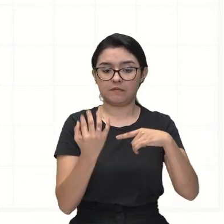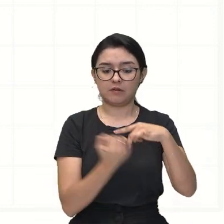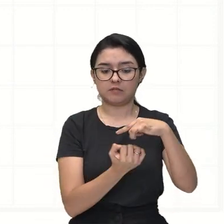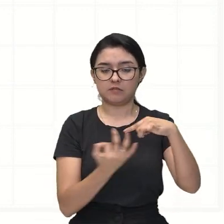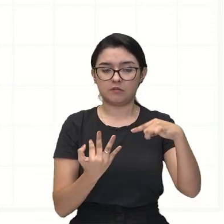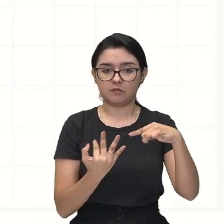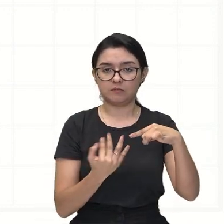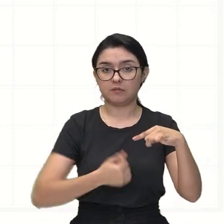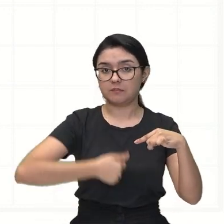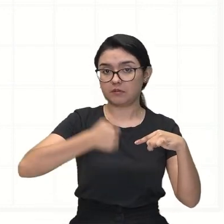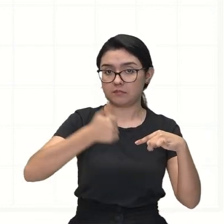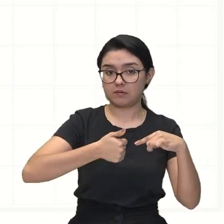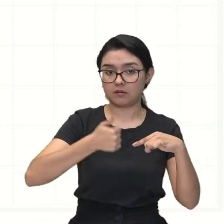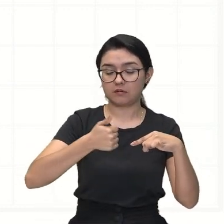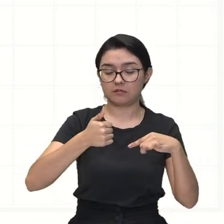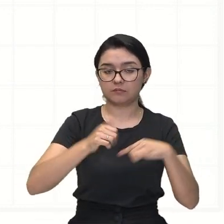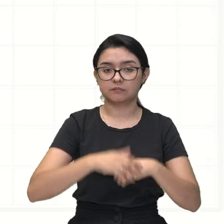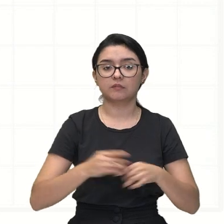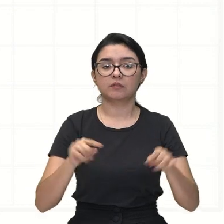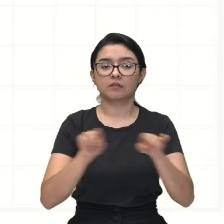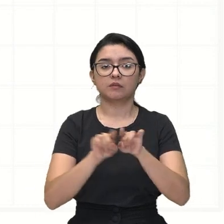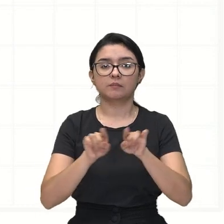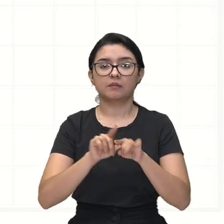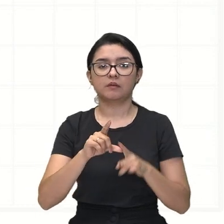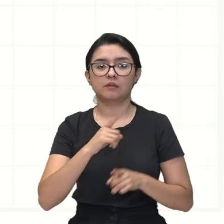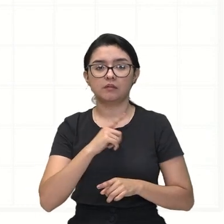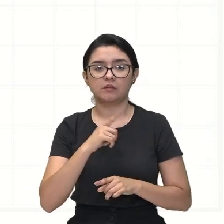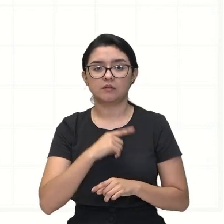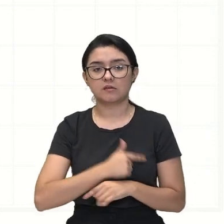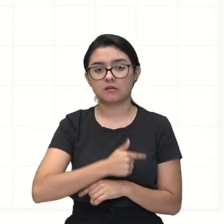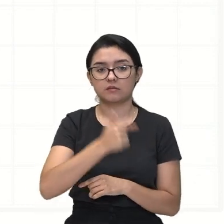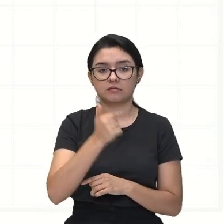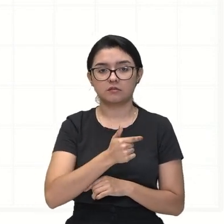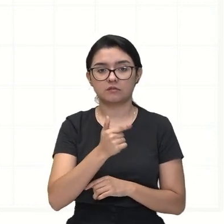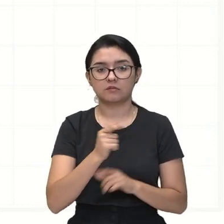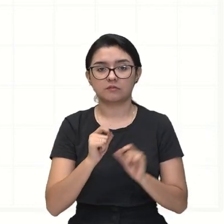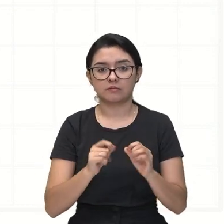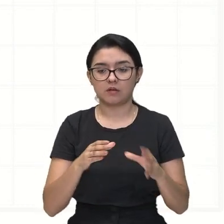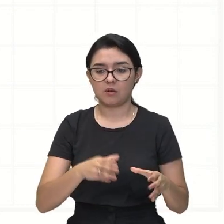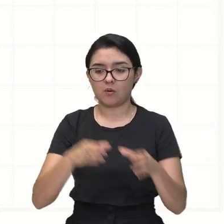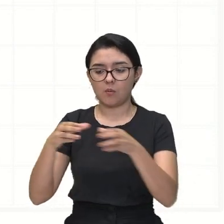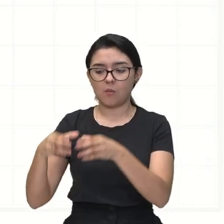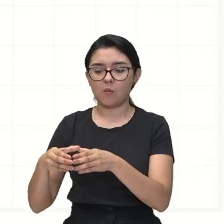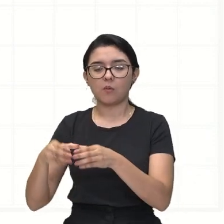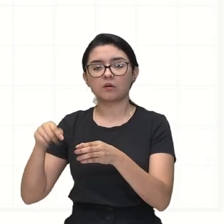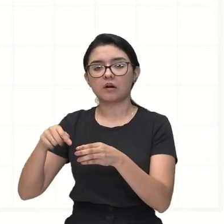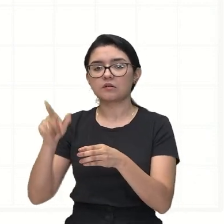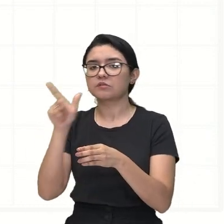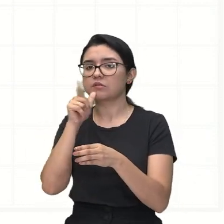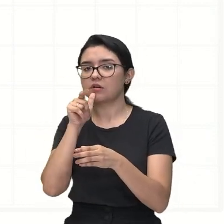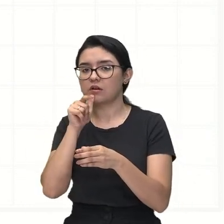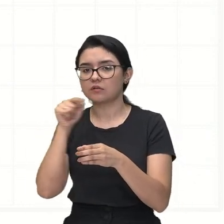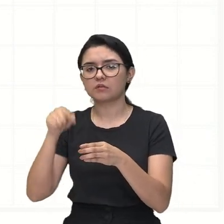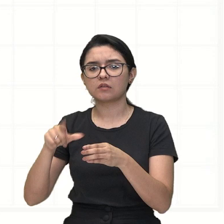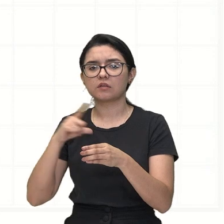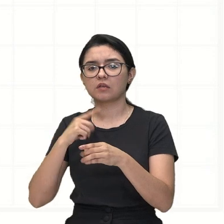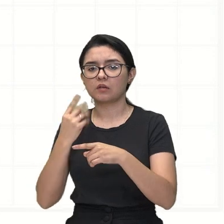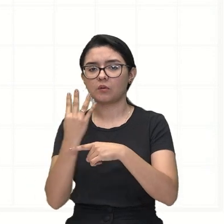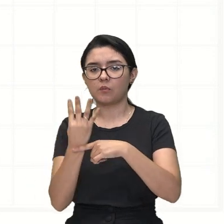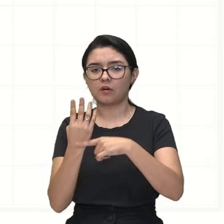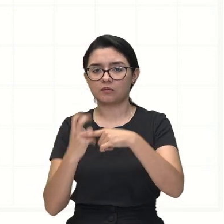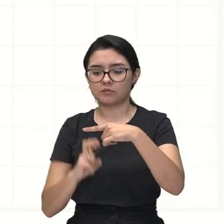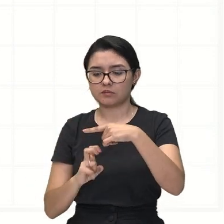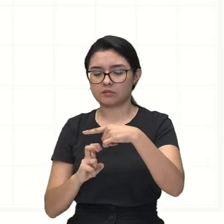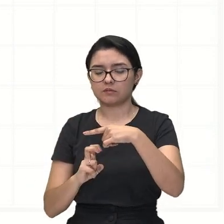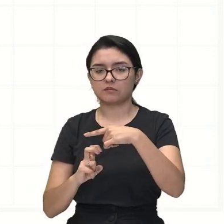3/4. E temos a outra caixa que tem,